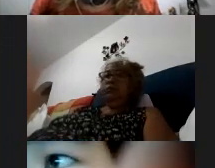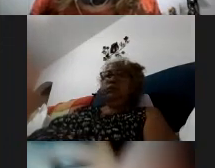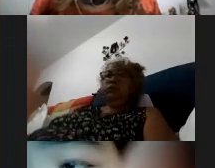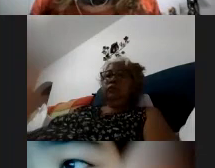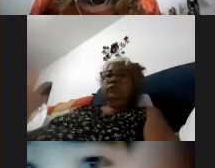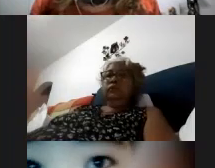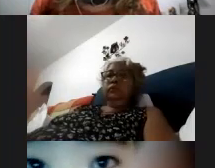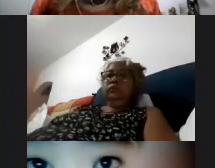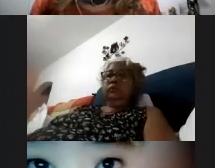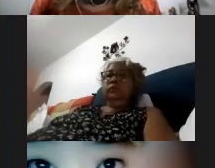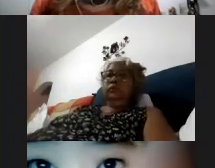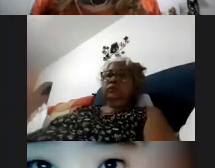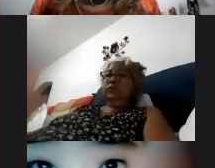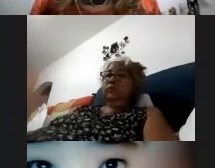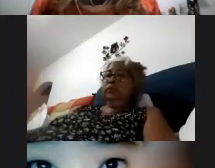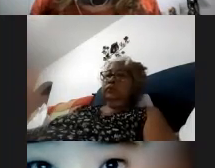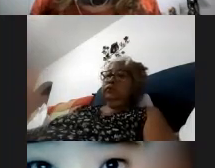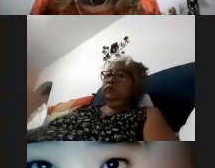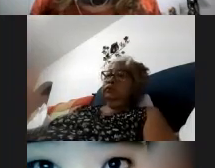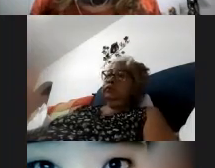todo sentido para a minha rotina.